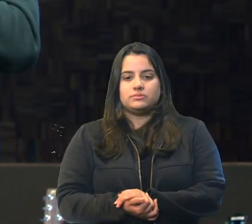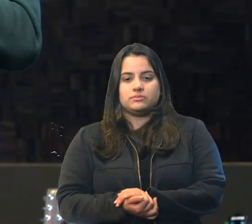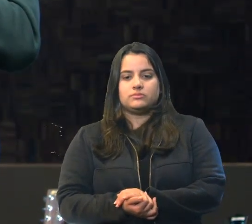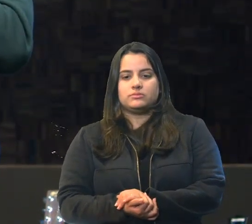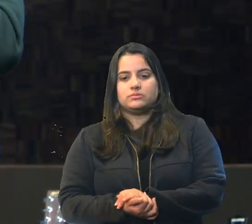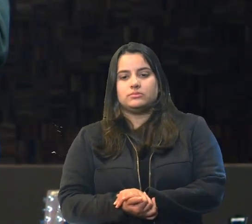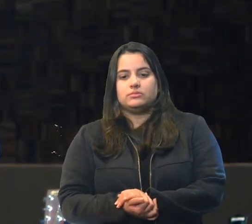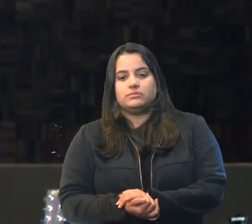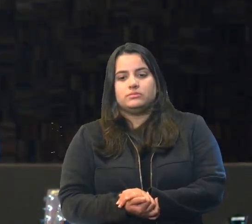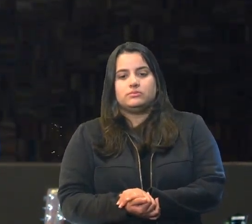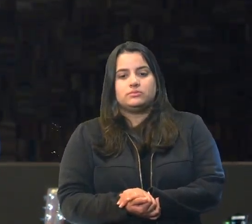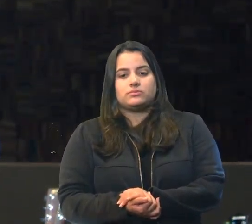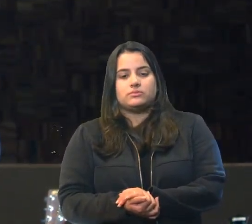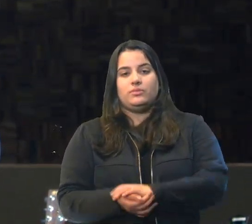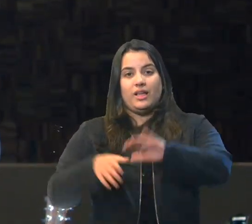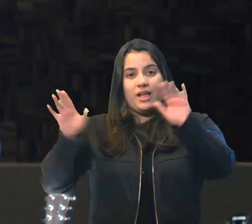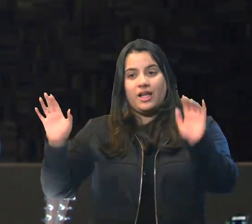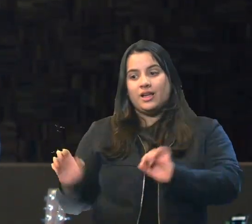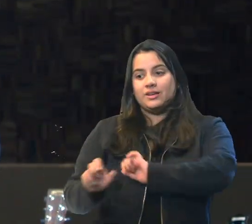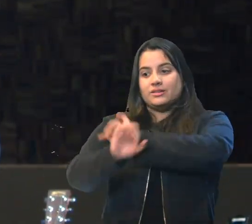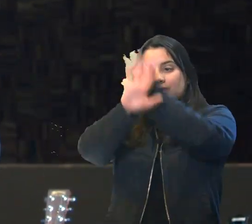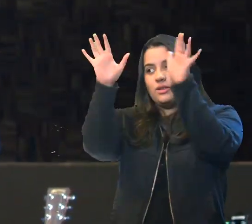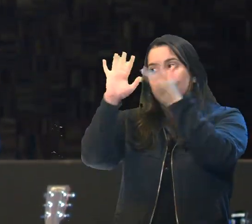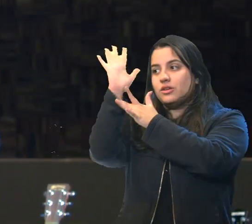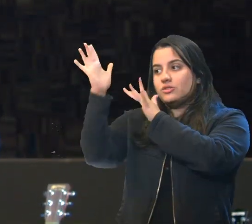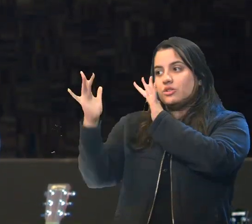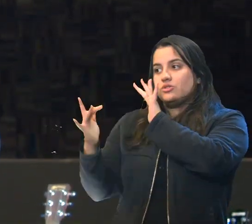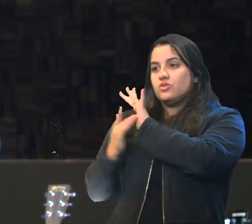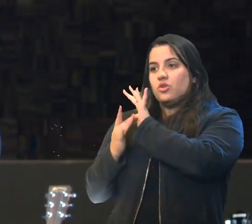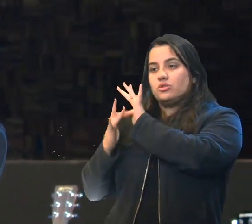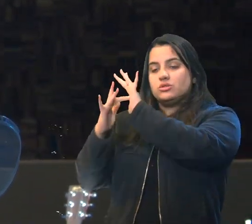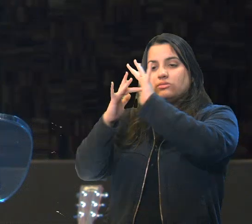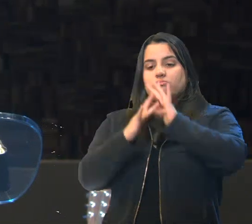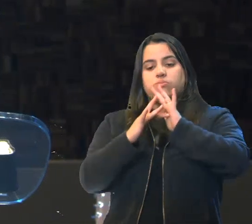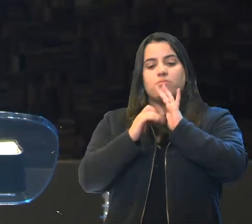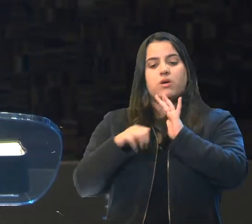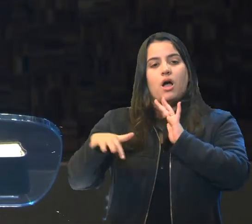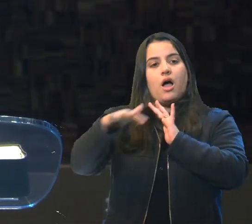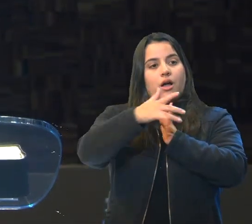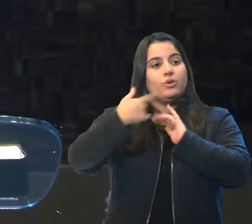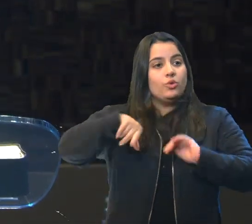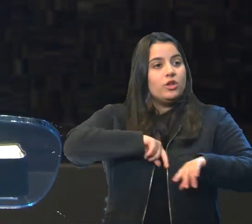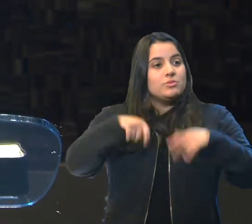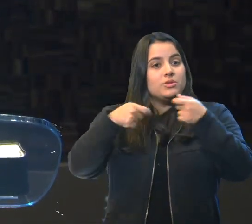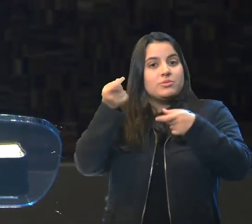A glória de Jesus está passando. A gente tem que parar para ouvir.